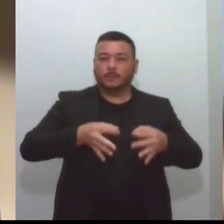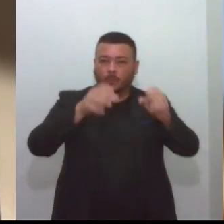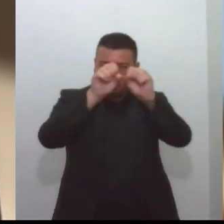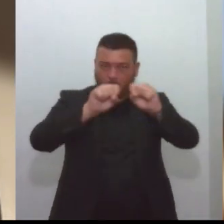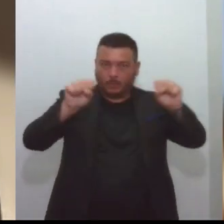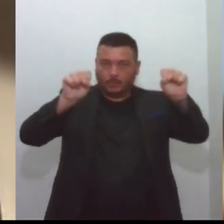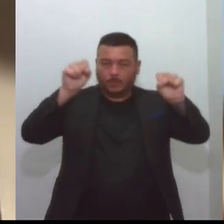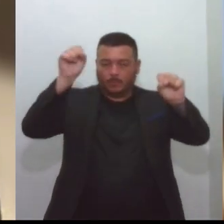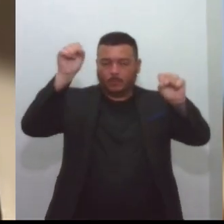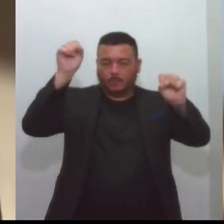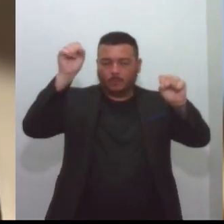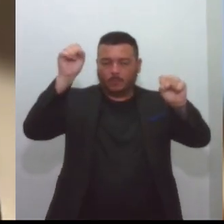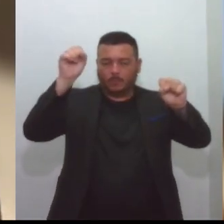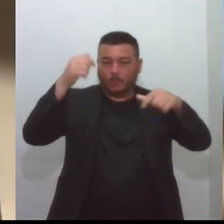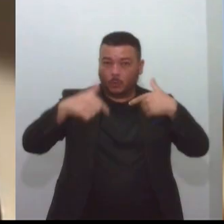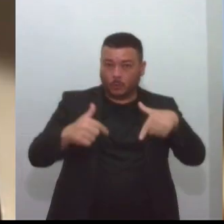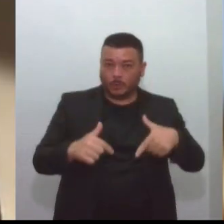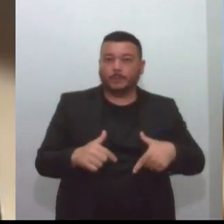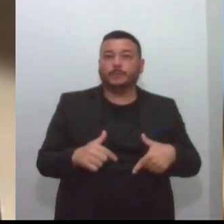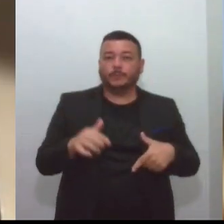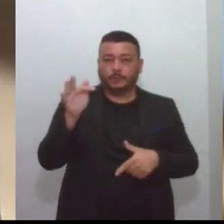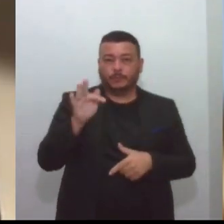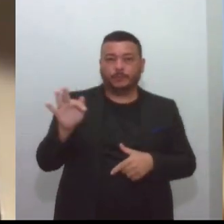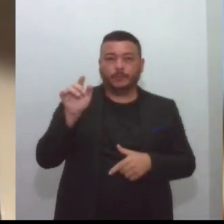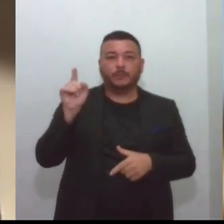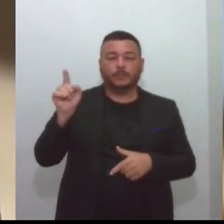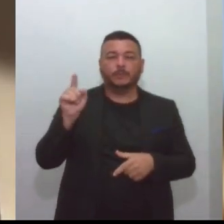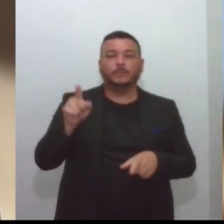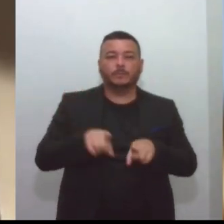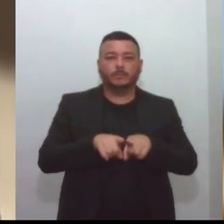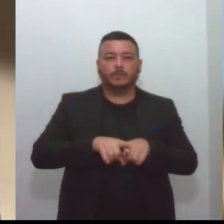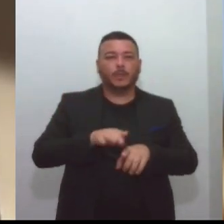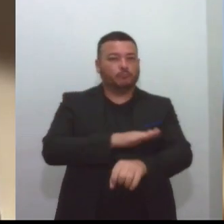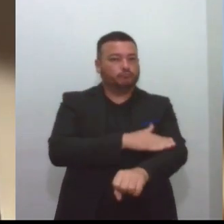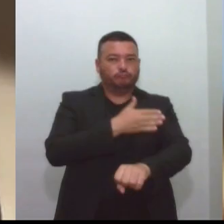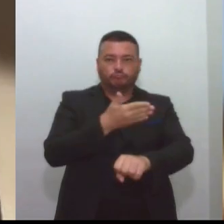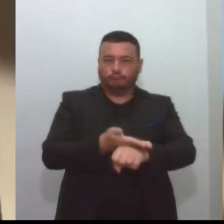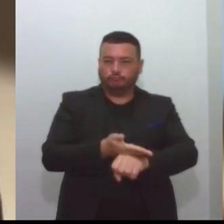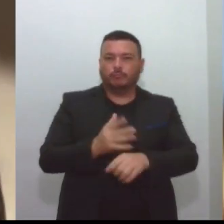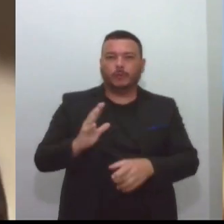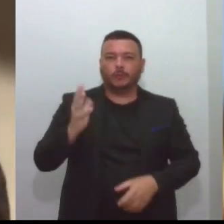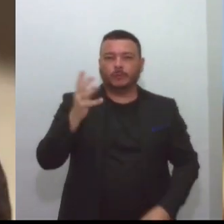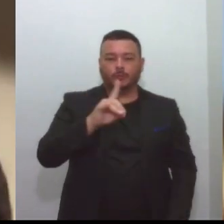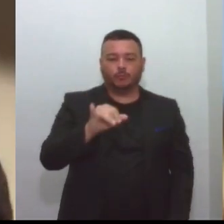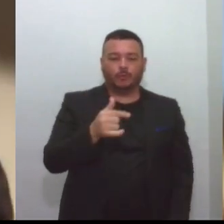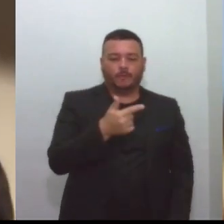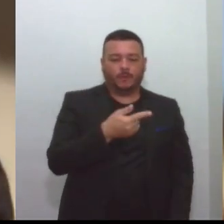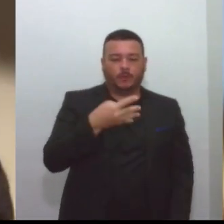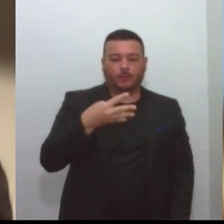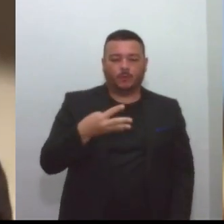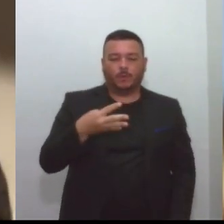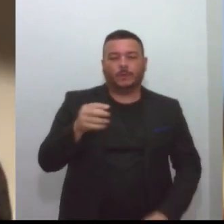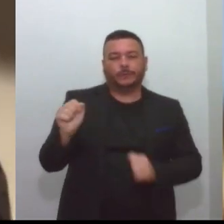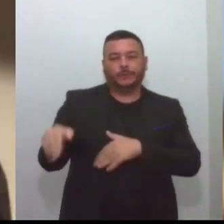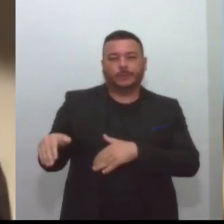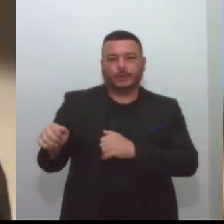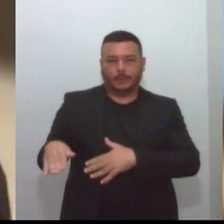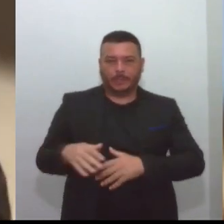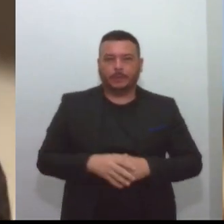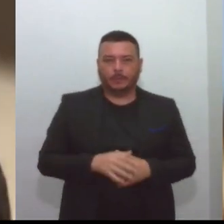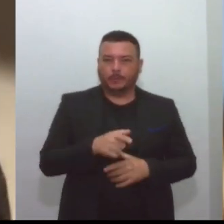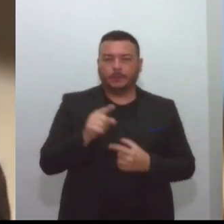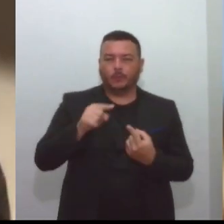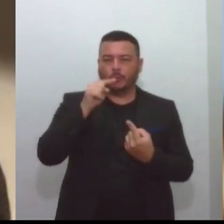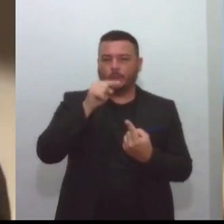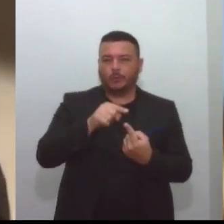Brasília. Ocorrerá durante todo o dia 24 de setembro e a finalidade é exatamente